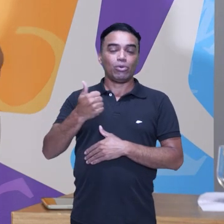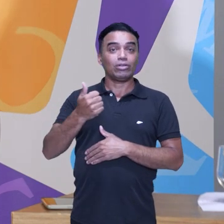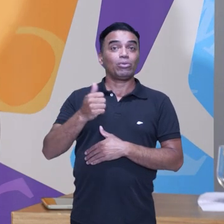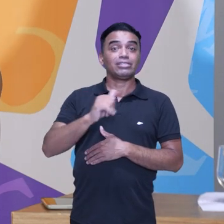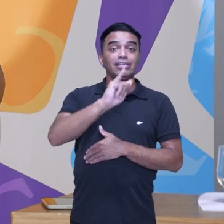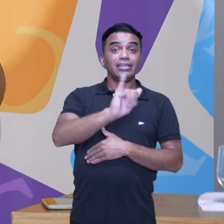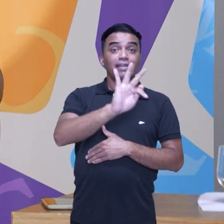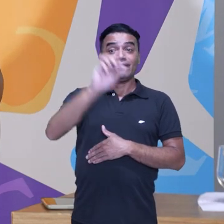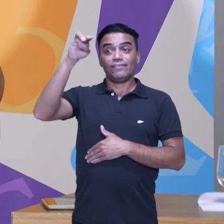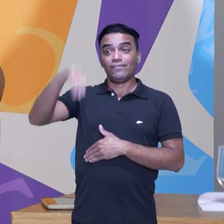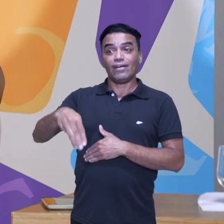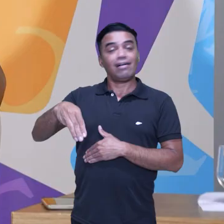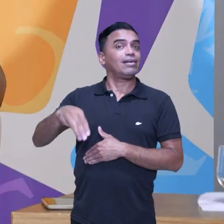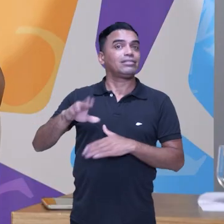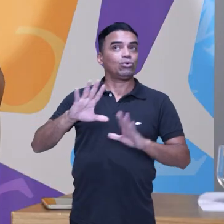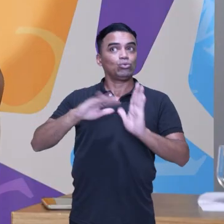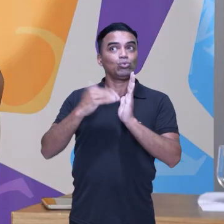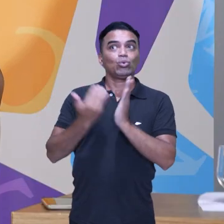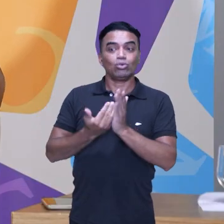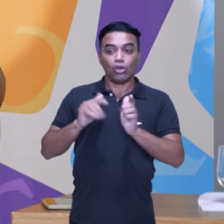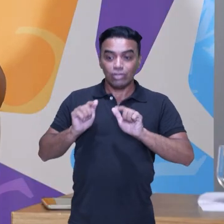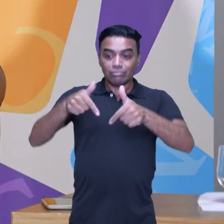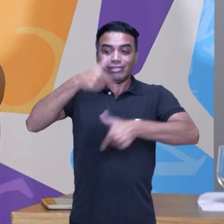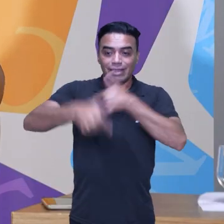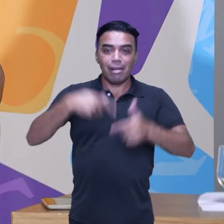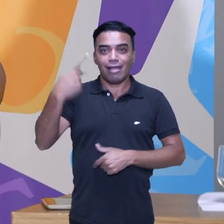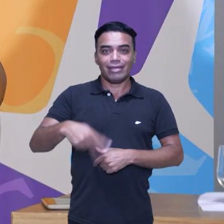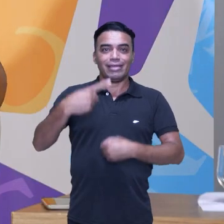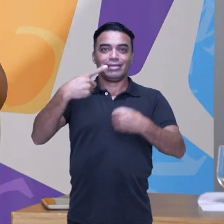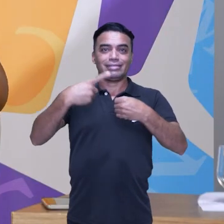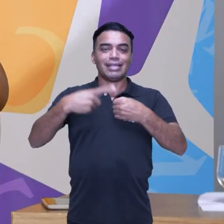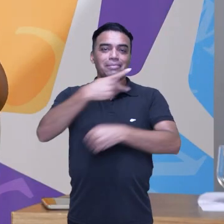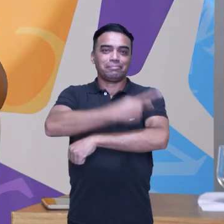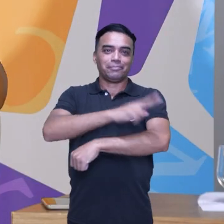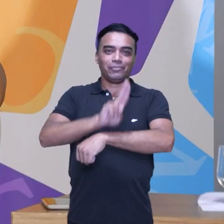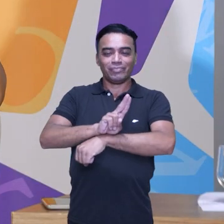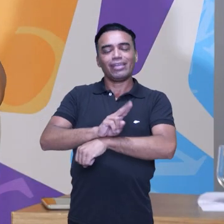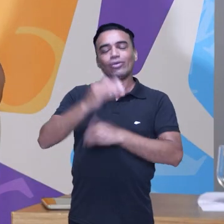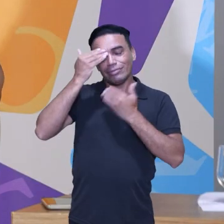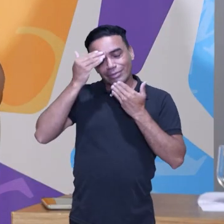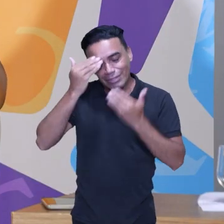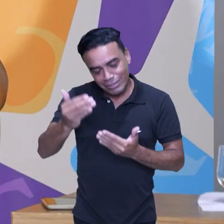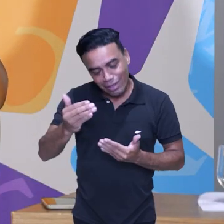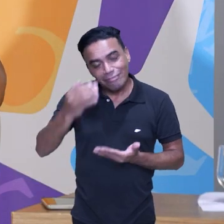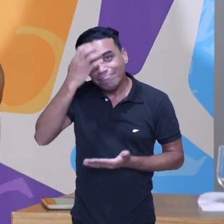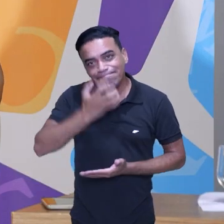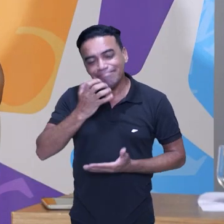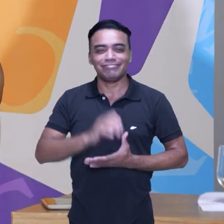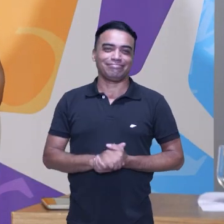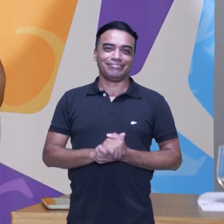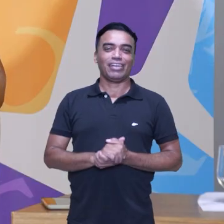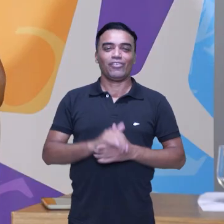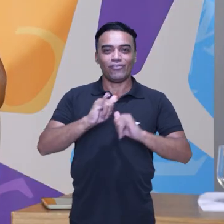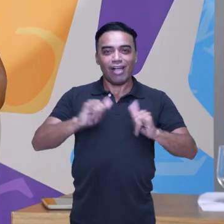Então, tudo isso é reflexo de tudo isso que a gente está fazendo em Paracatu. Então, eu queria agradecer realmente e finalizar dizendo